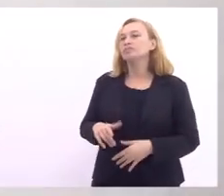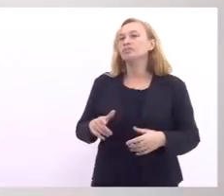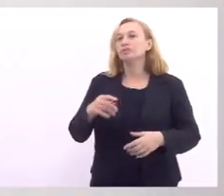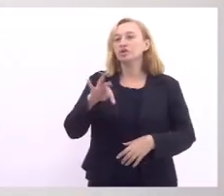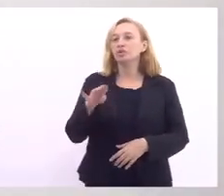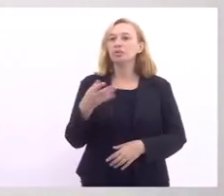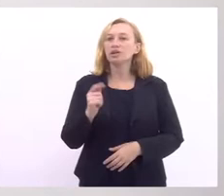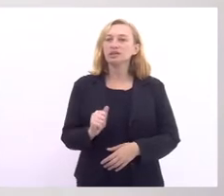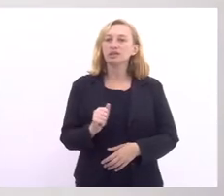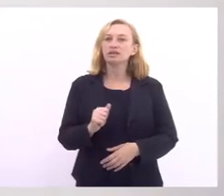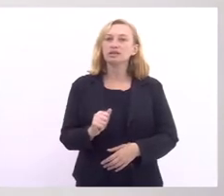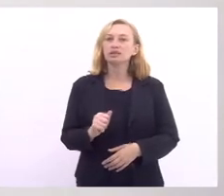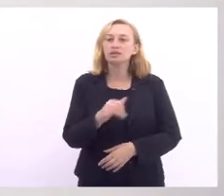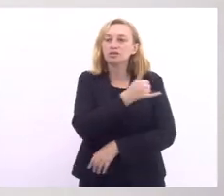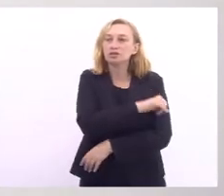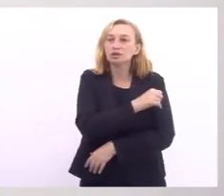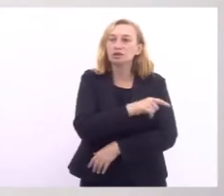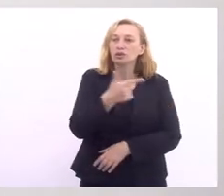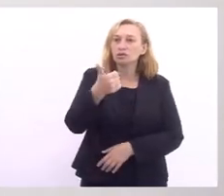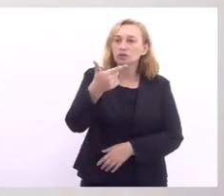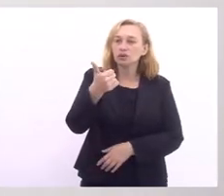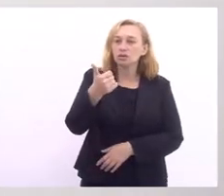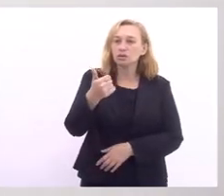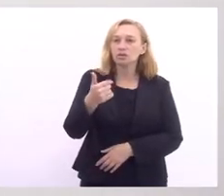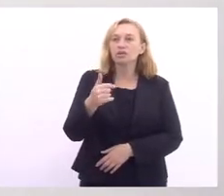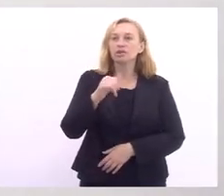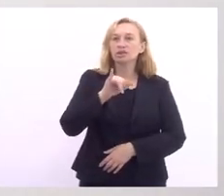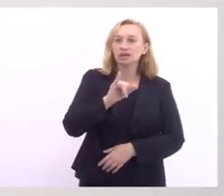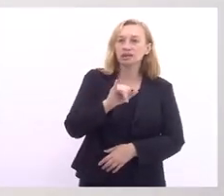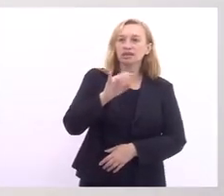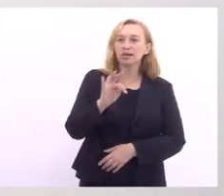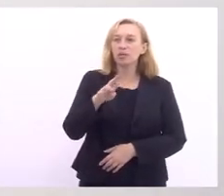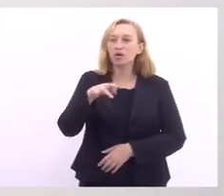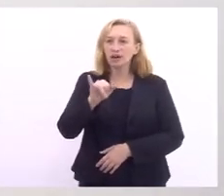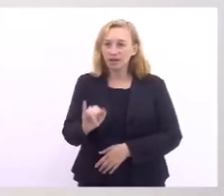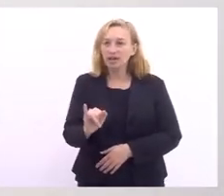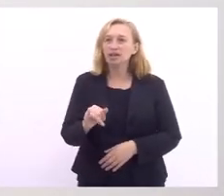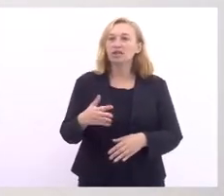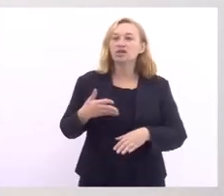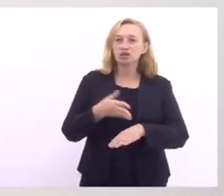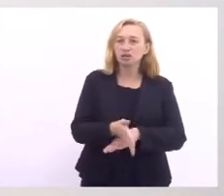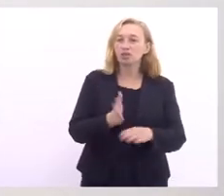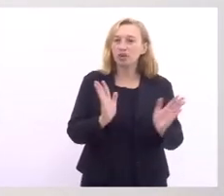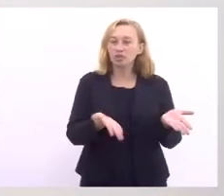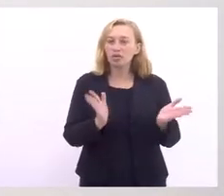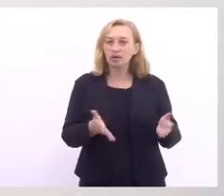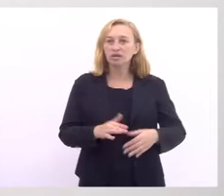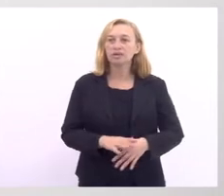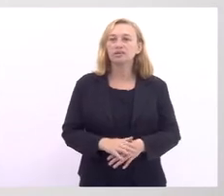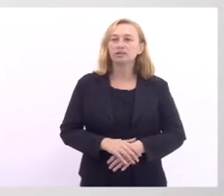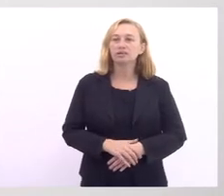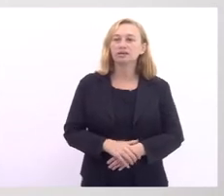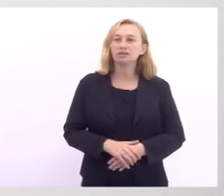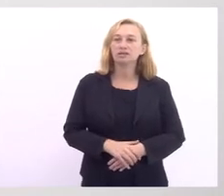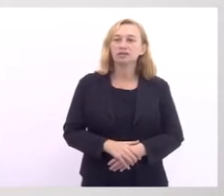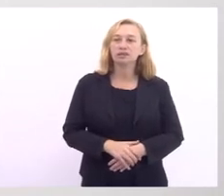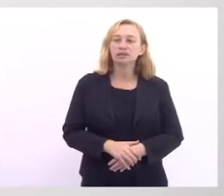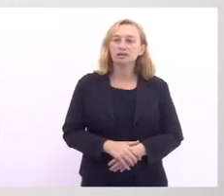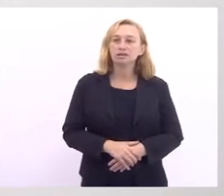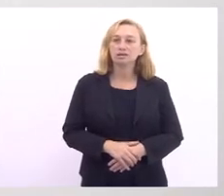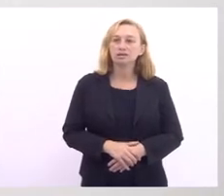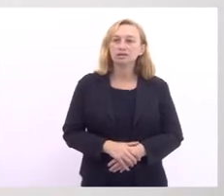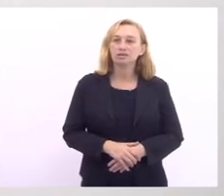do Rio 12 agora não é verdade Itaboraí chegou agora também para somar o time Então é isso assim Acho que